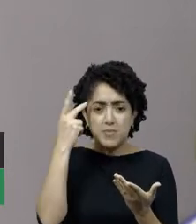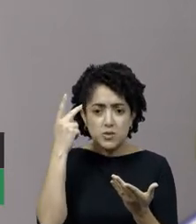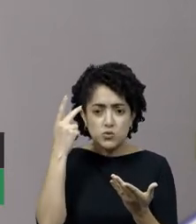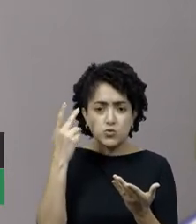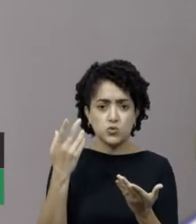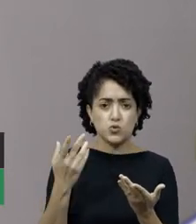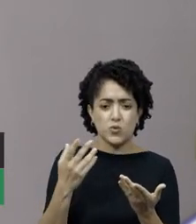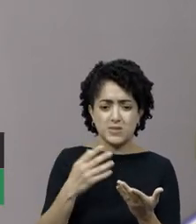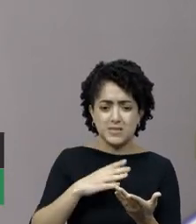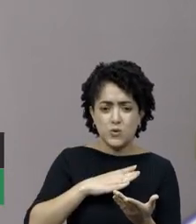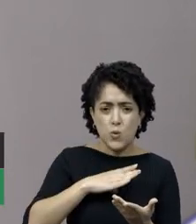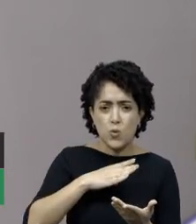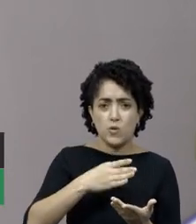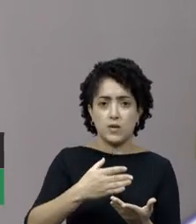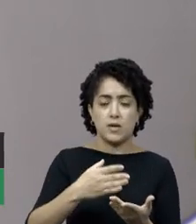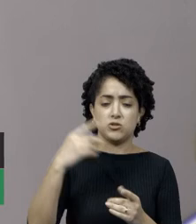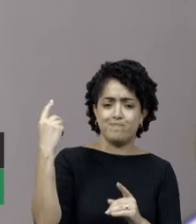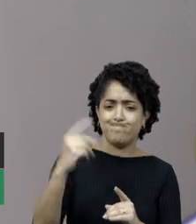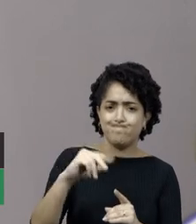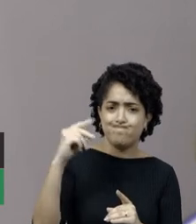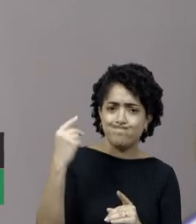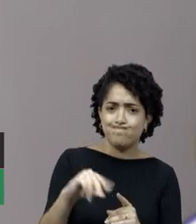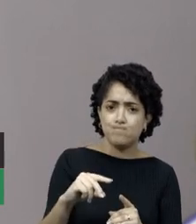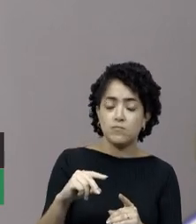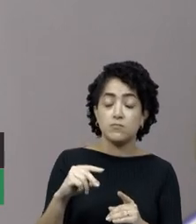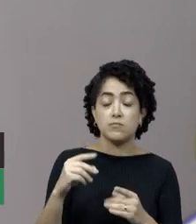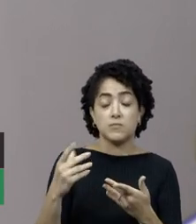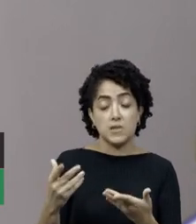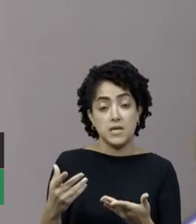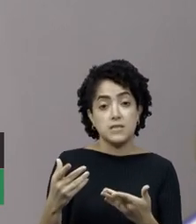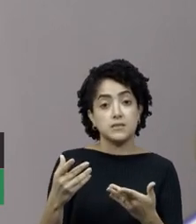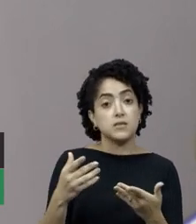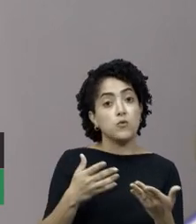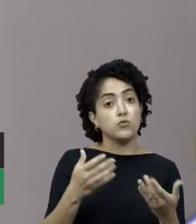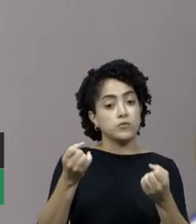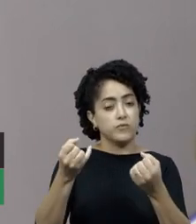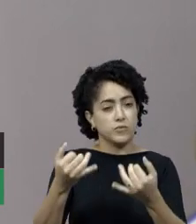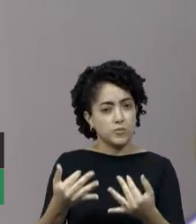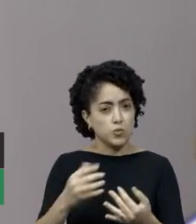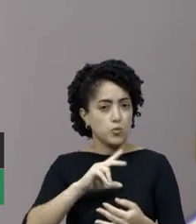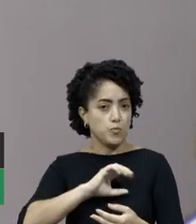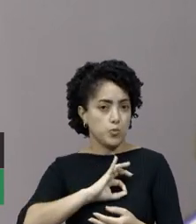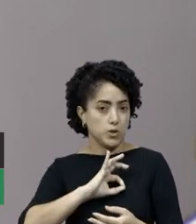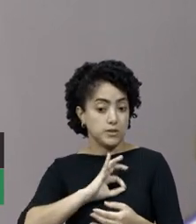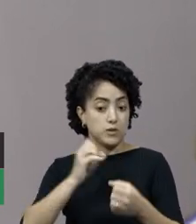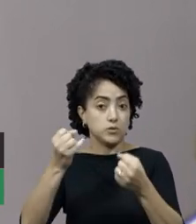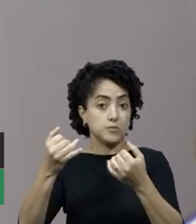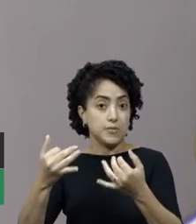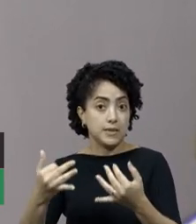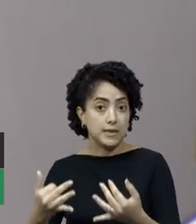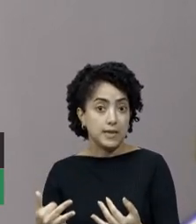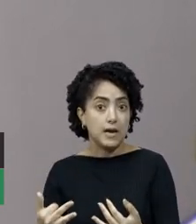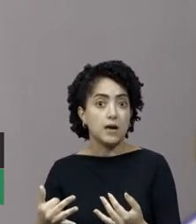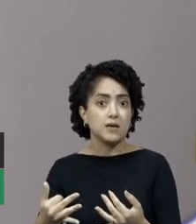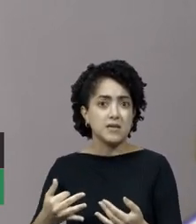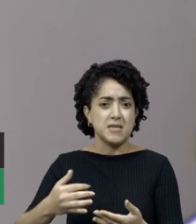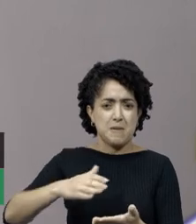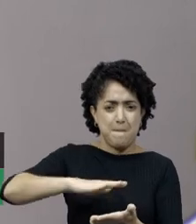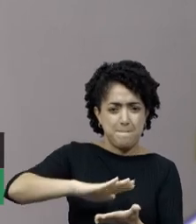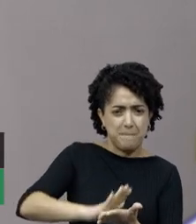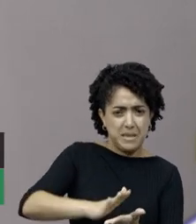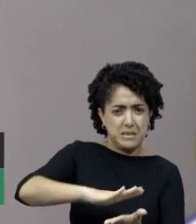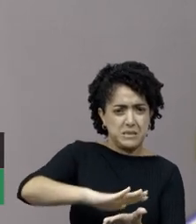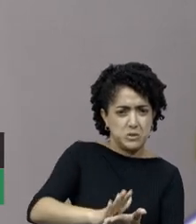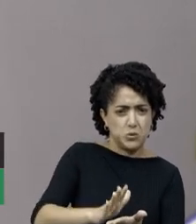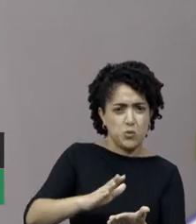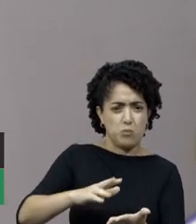essa coragem? Segundo o relato dos policiais, parece que a criança foi até pisoteada pela própria